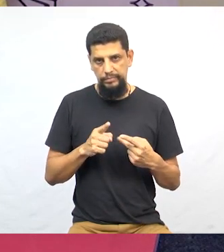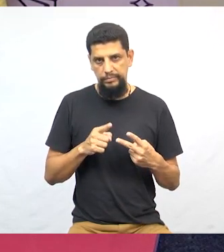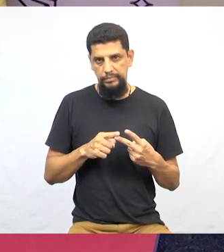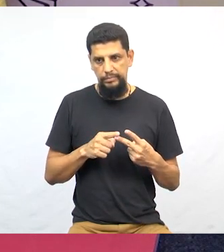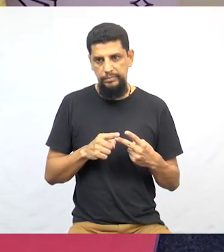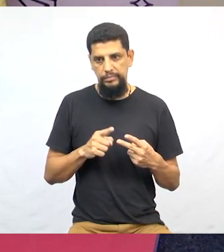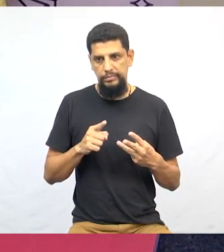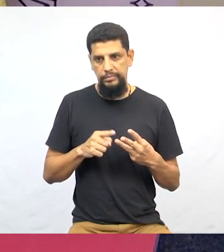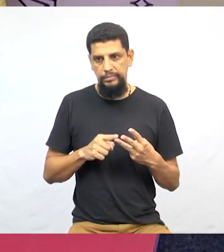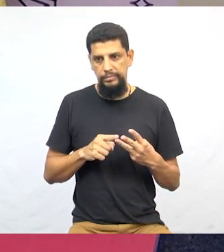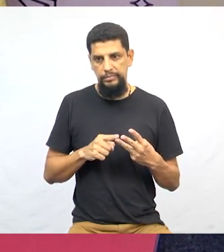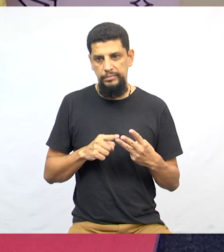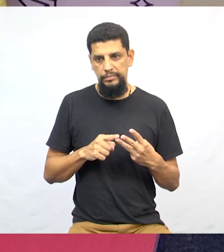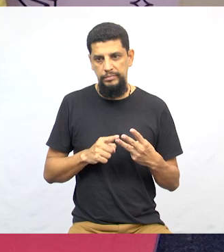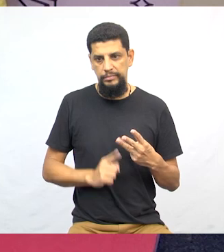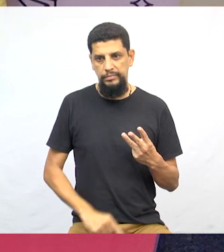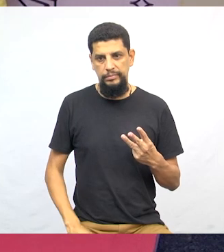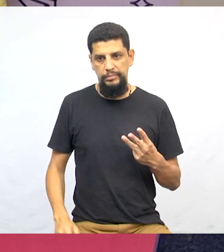Duas.